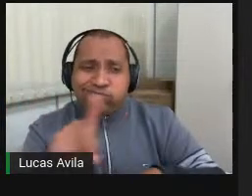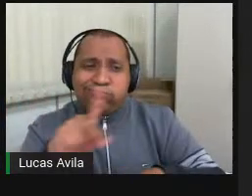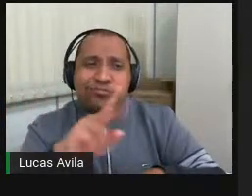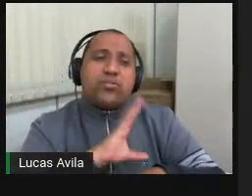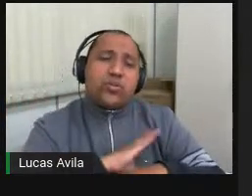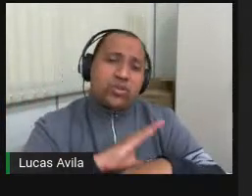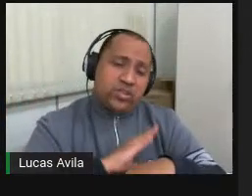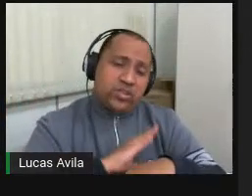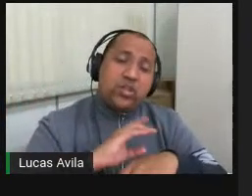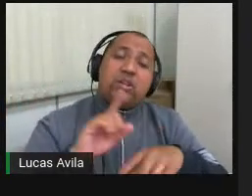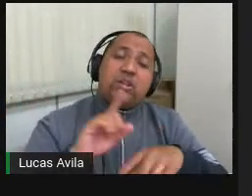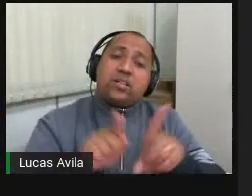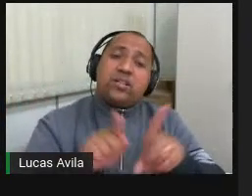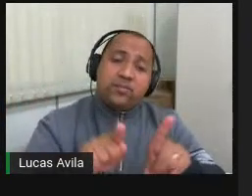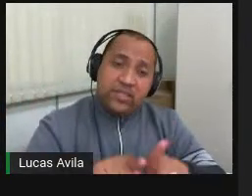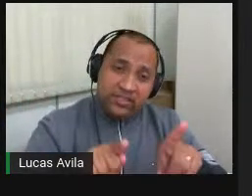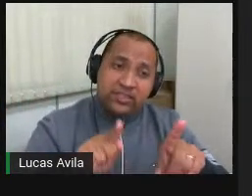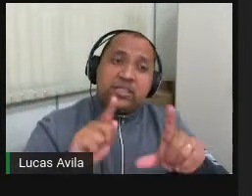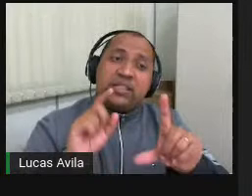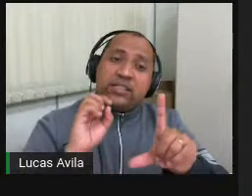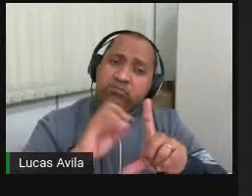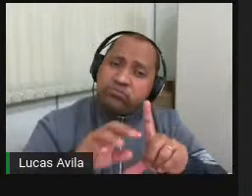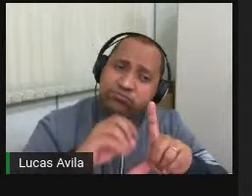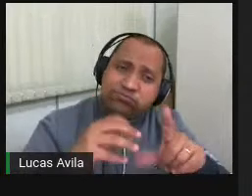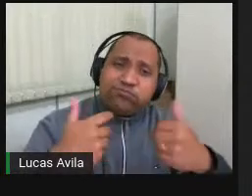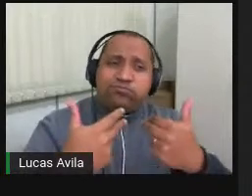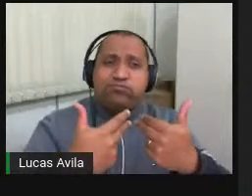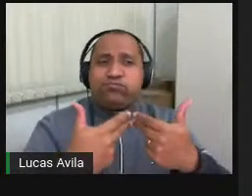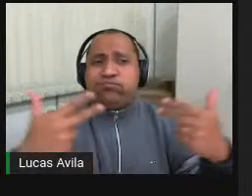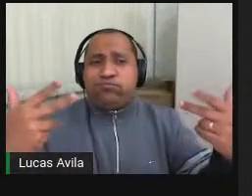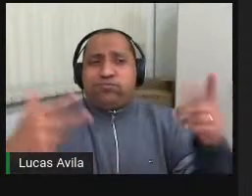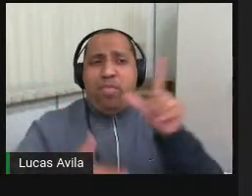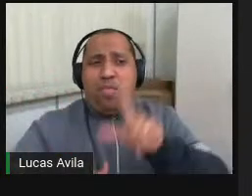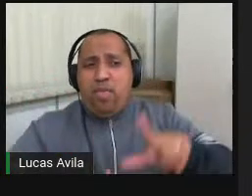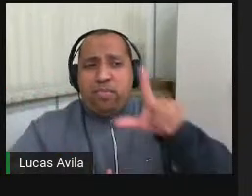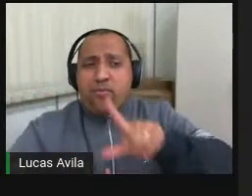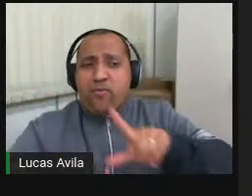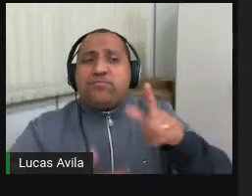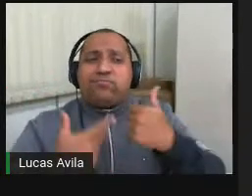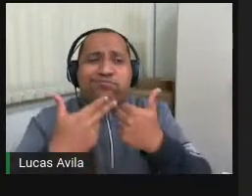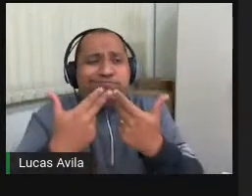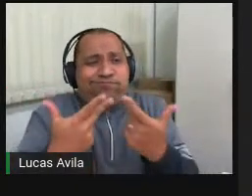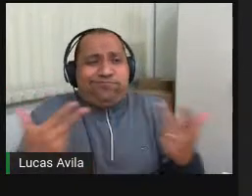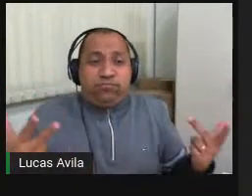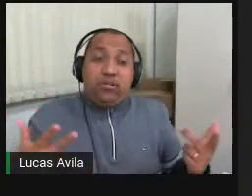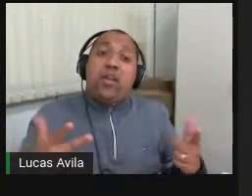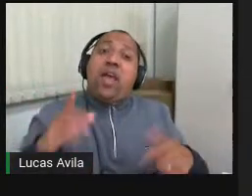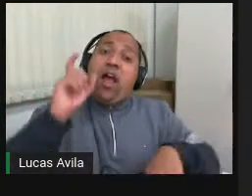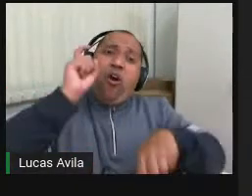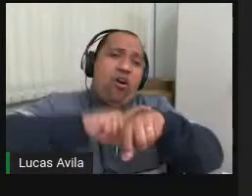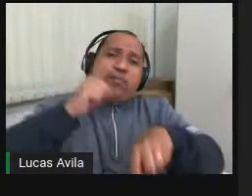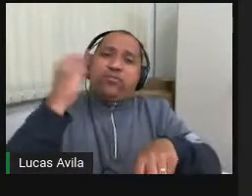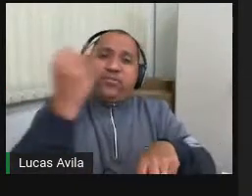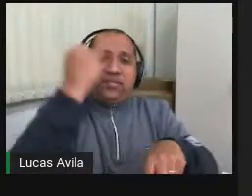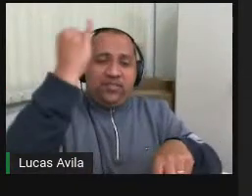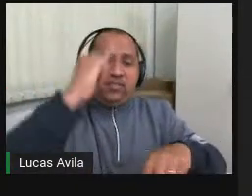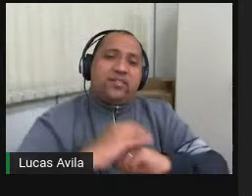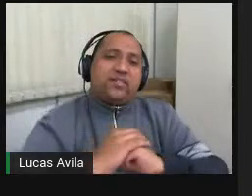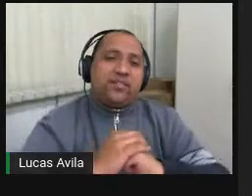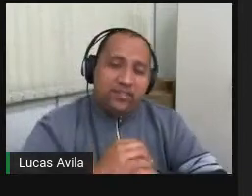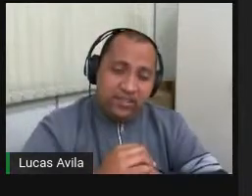e de literatura, enfim. E nós vivemos esse momento crucial, vai depender